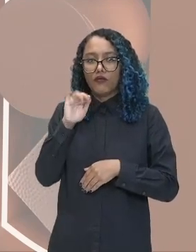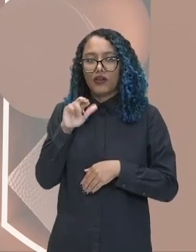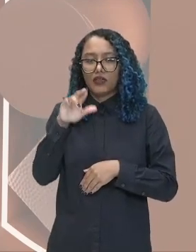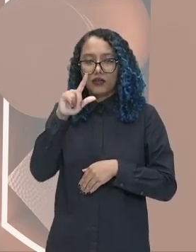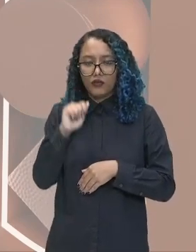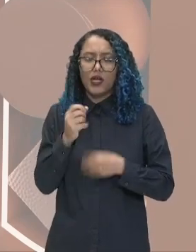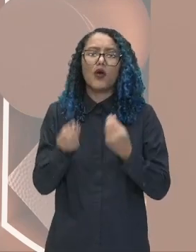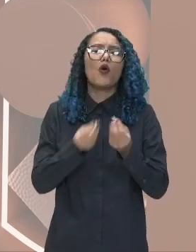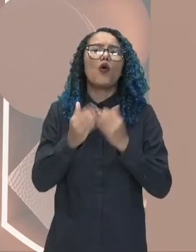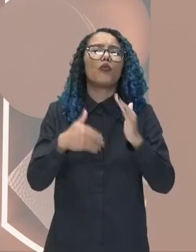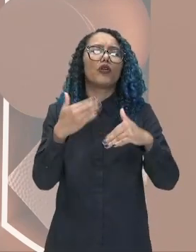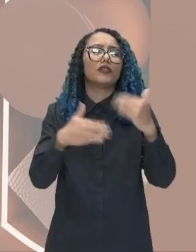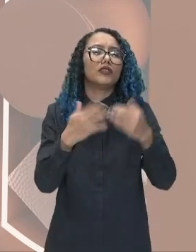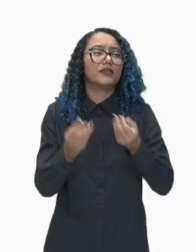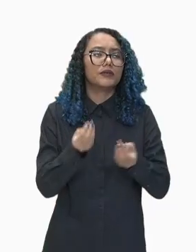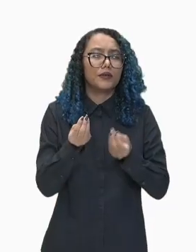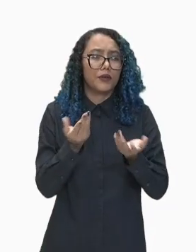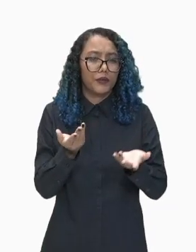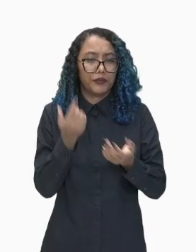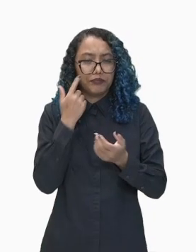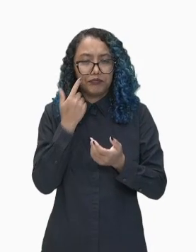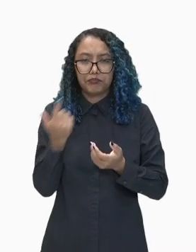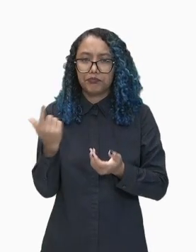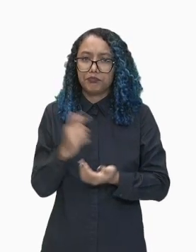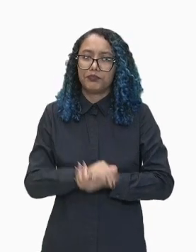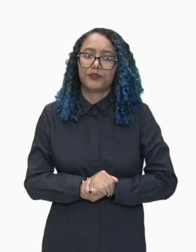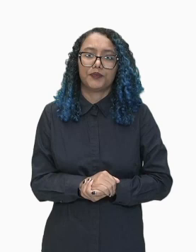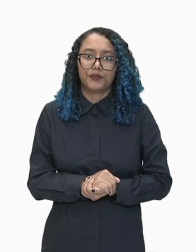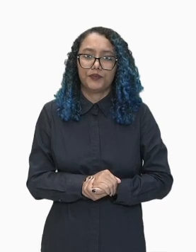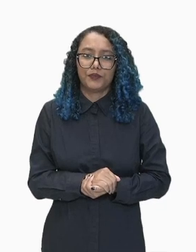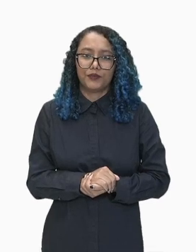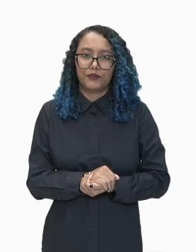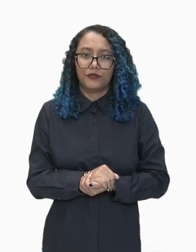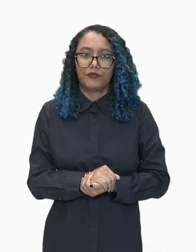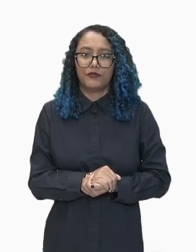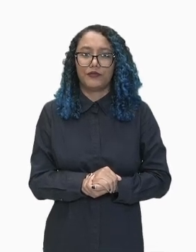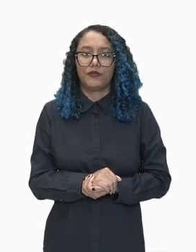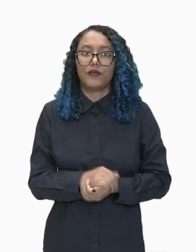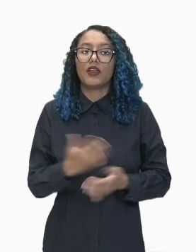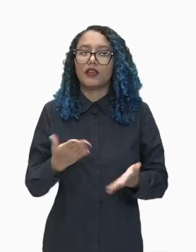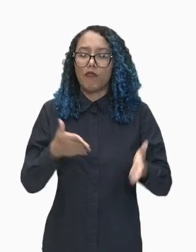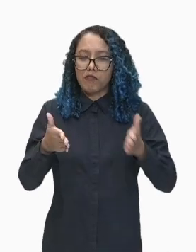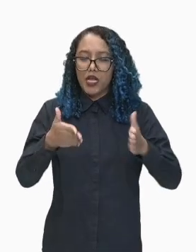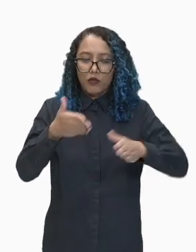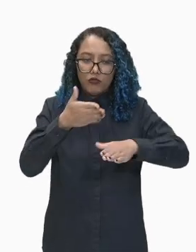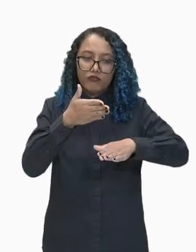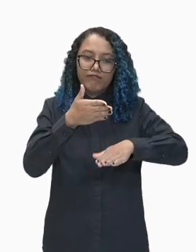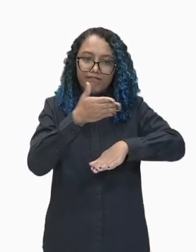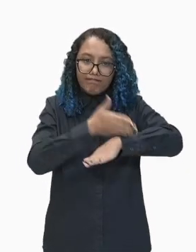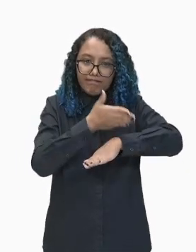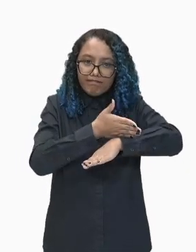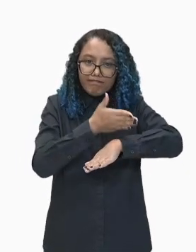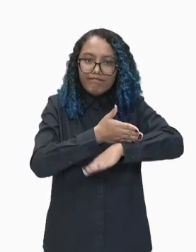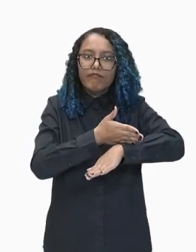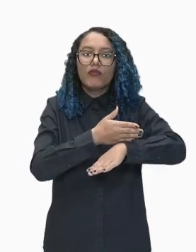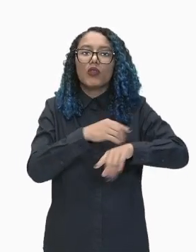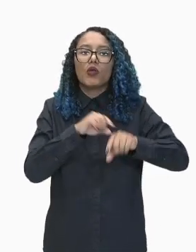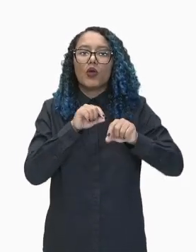processo da manufatura? Vamos lá então? Vejam lá. Na Idade Moderna, predomina o